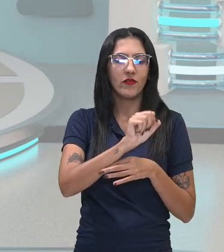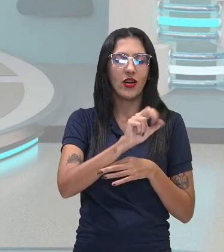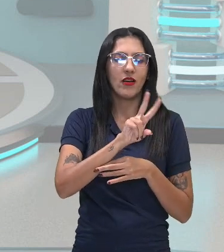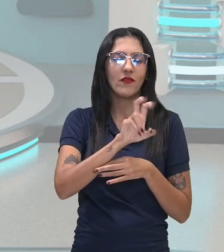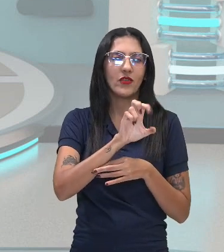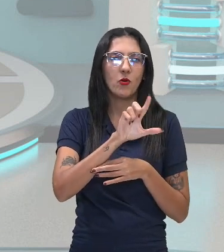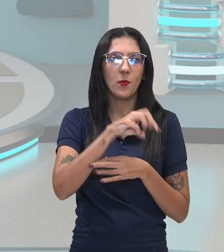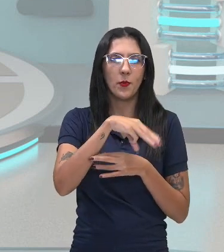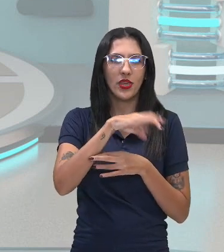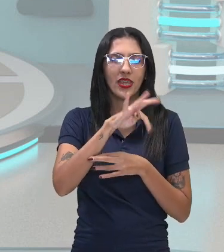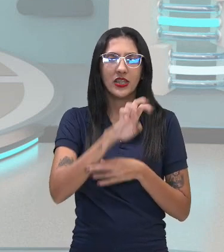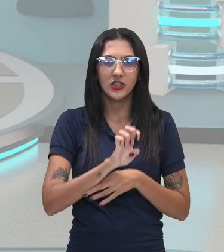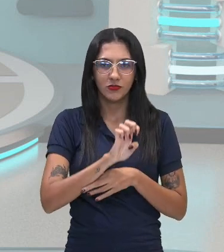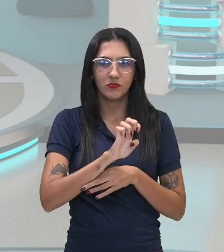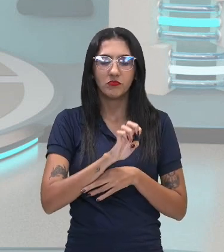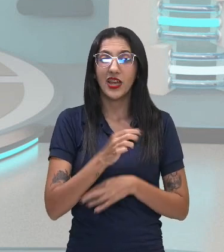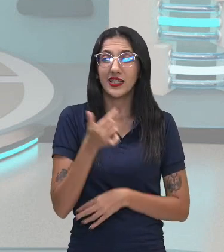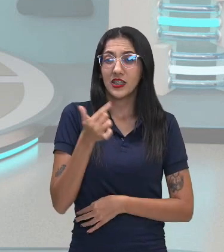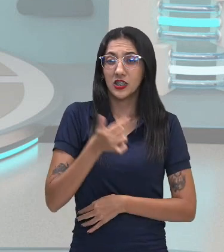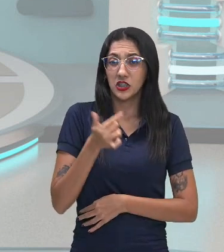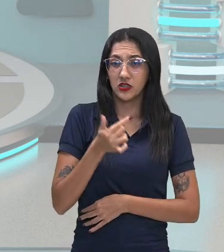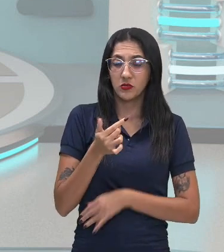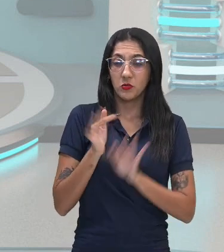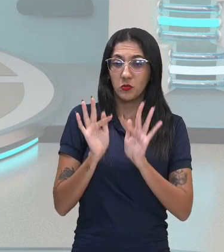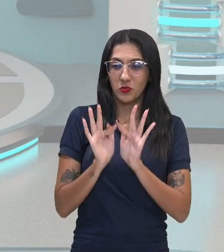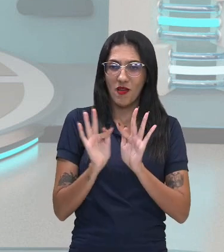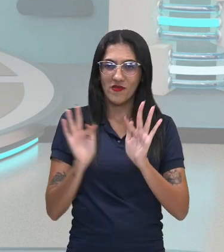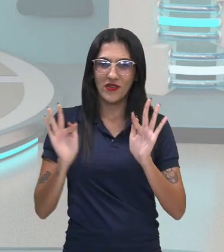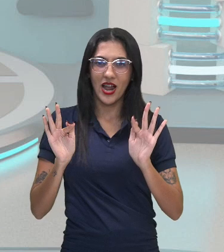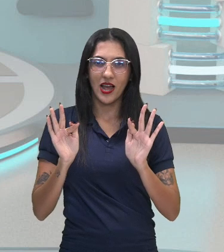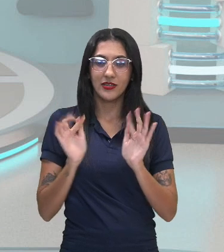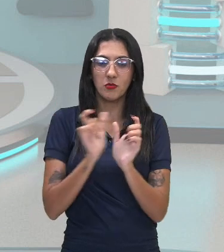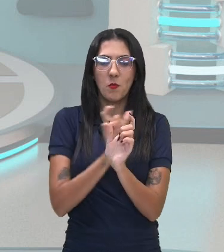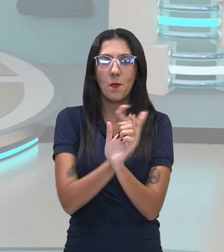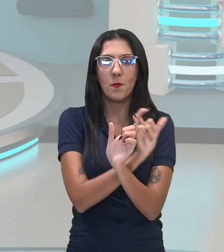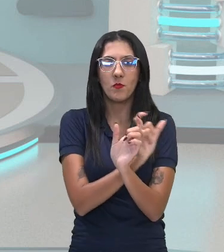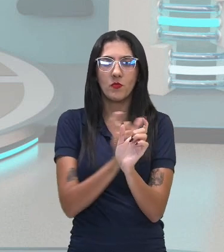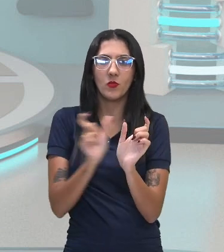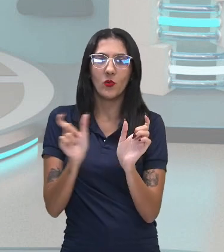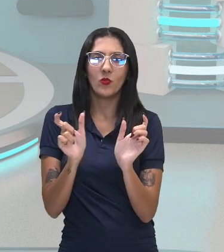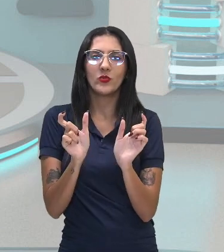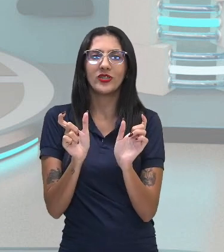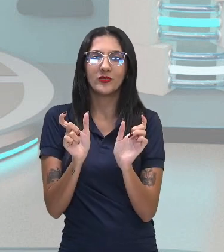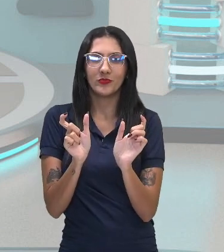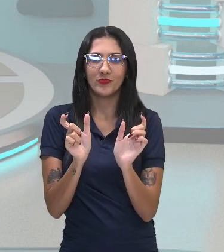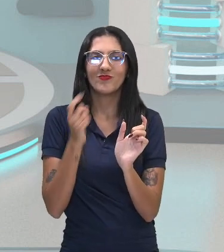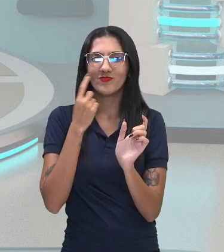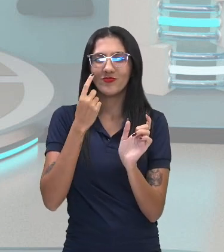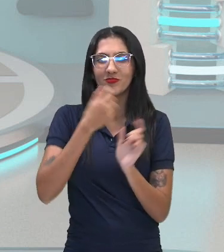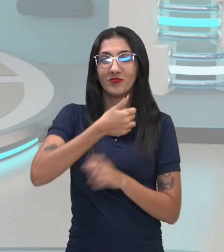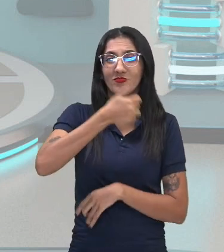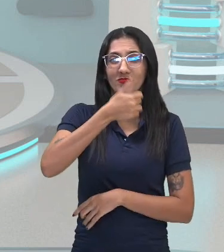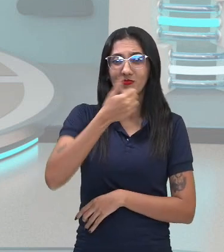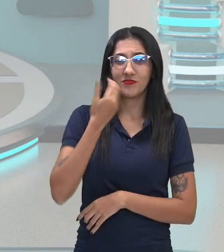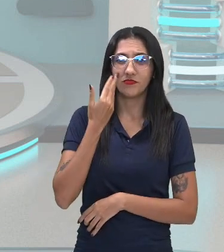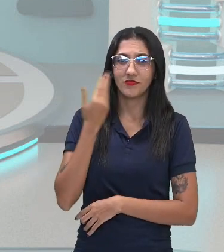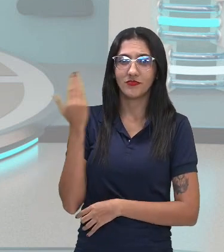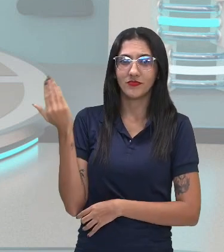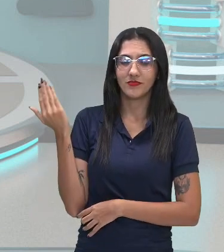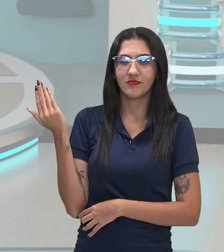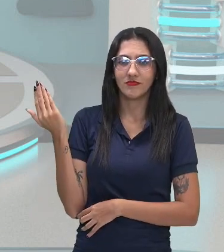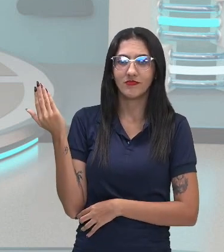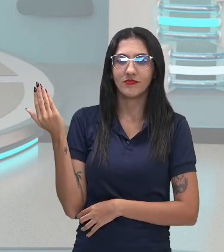oração, ele vem no meio da oração. Provavelmente a Mônica não chegou no